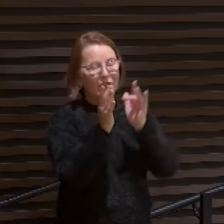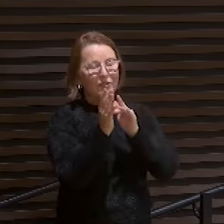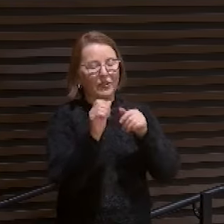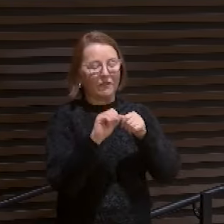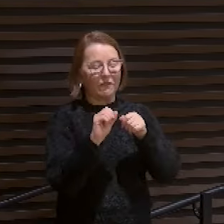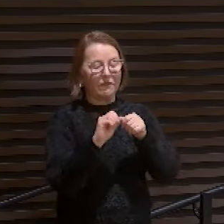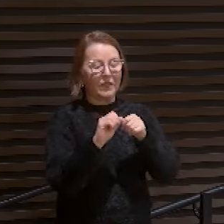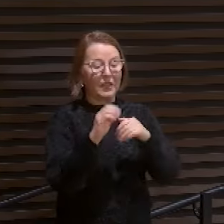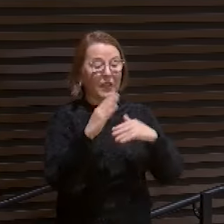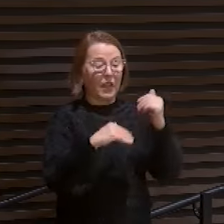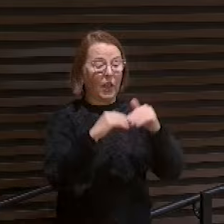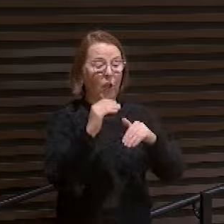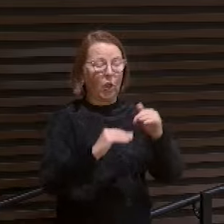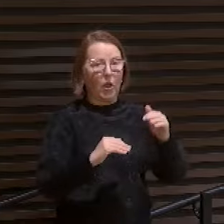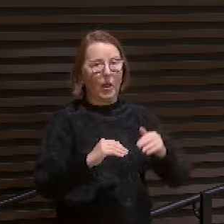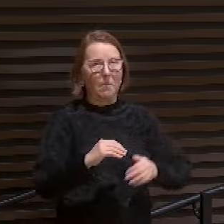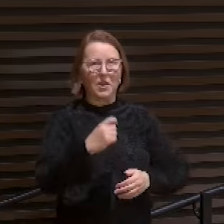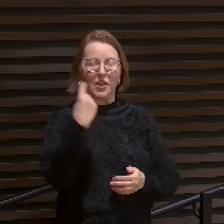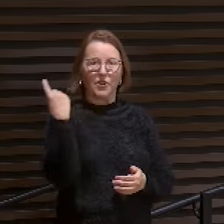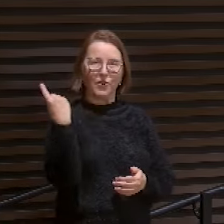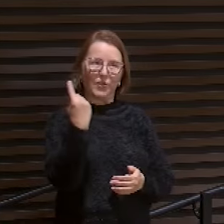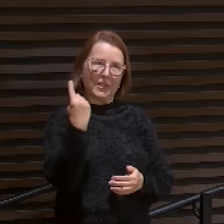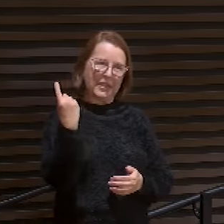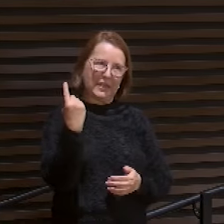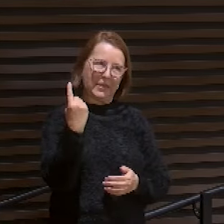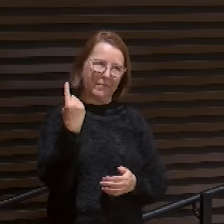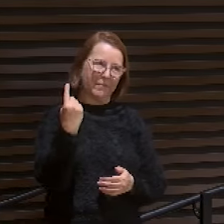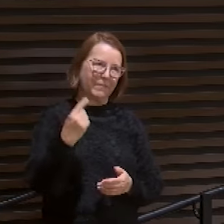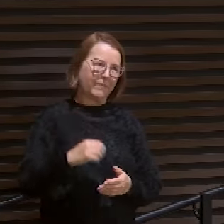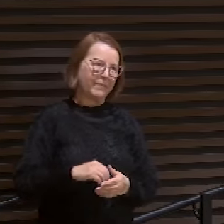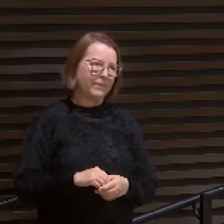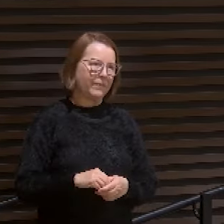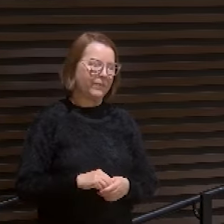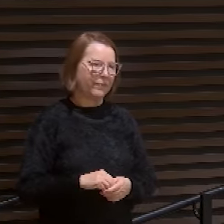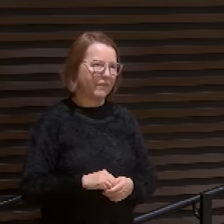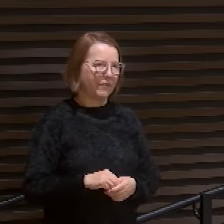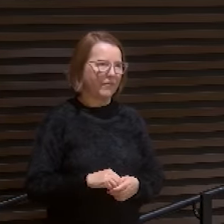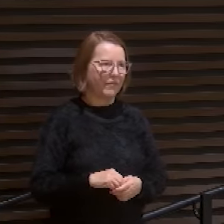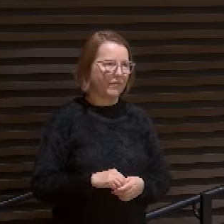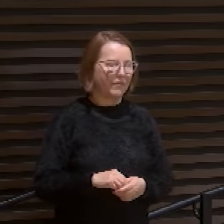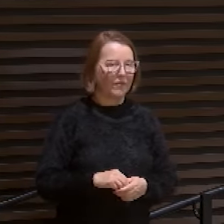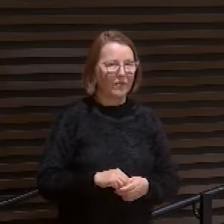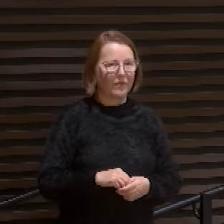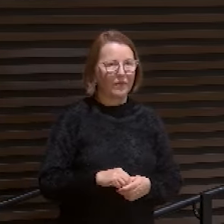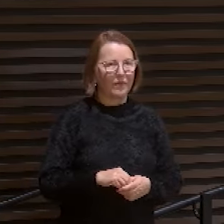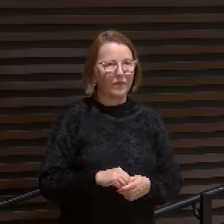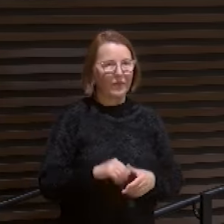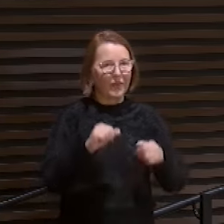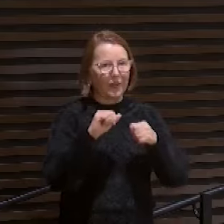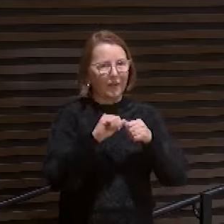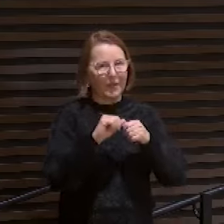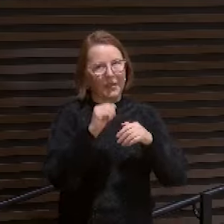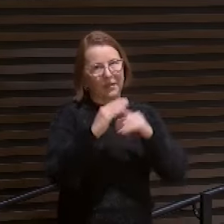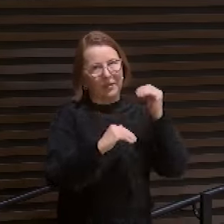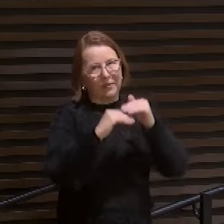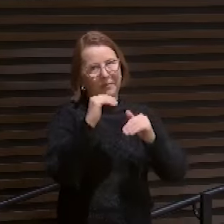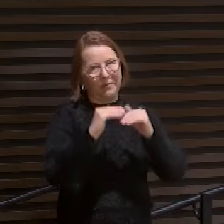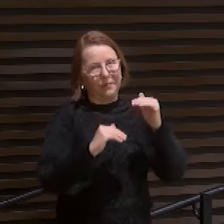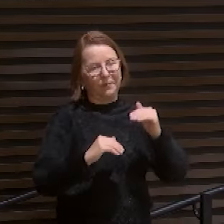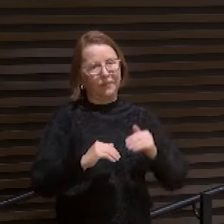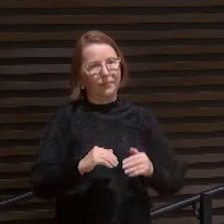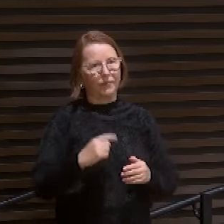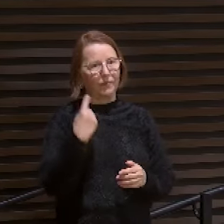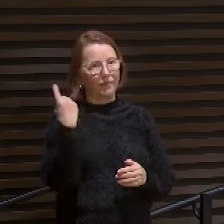unilateralmente, monergicamente, como é dito pelos teólogos. Ele sozinho, ele faz esta obra. É